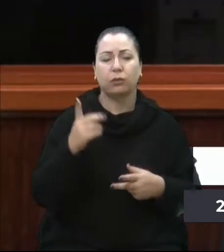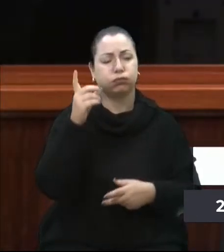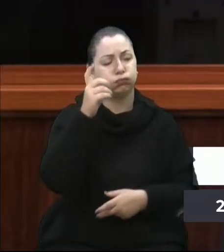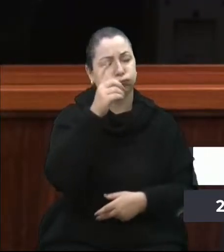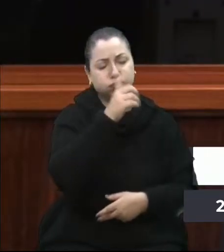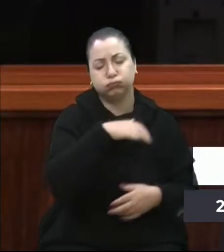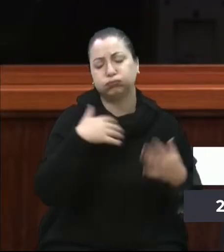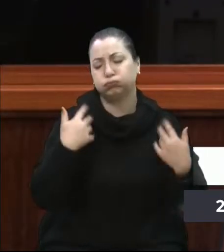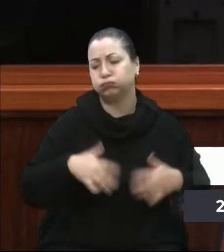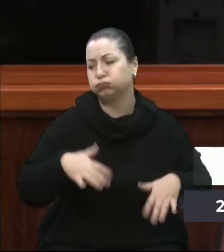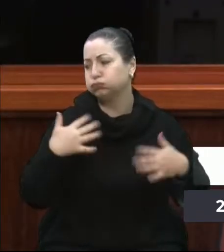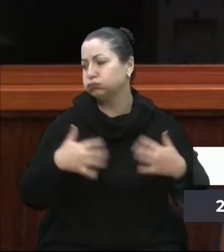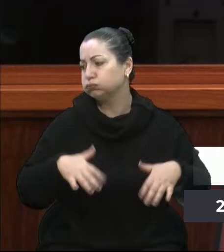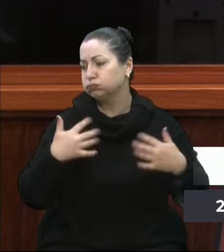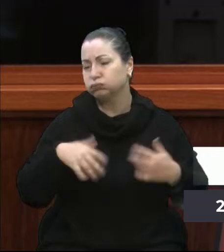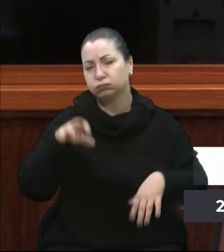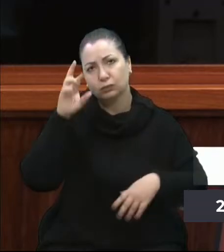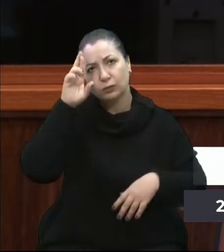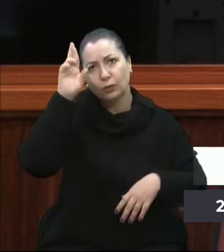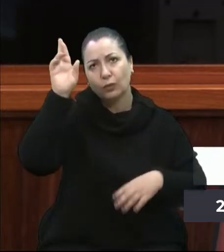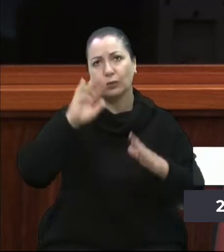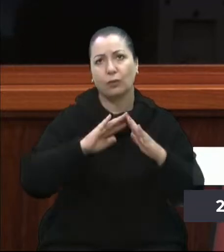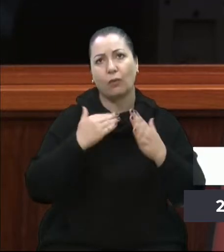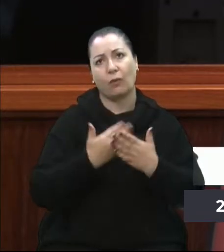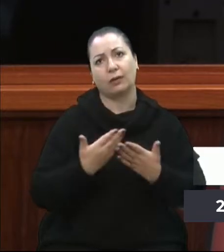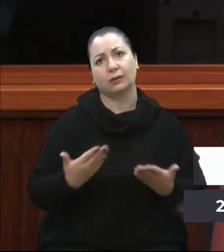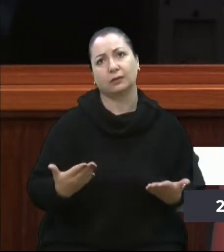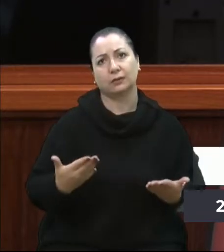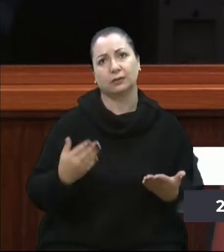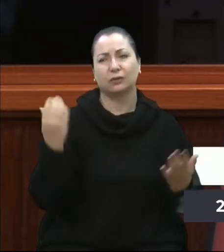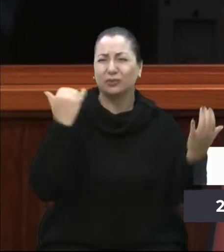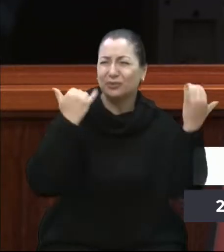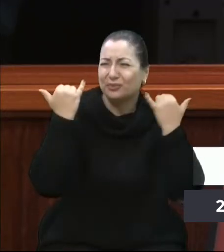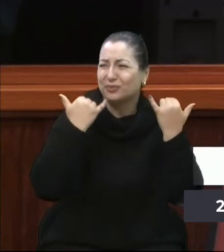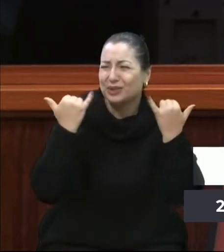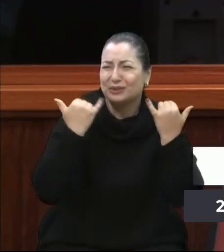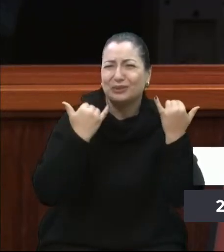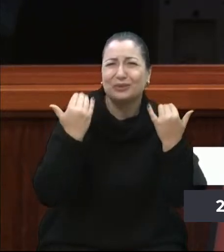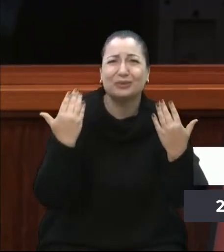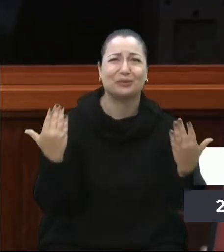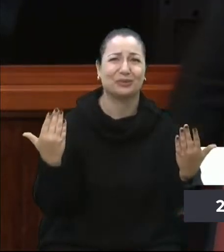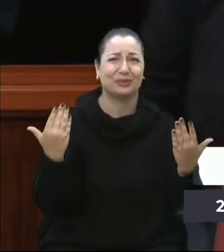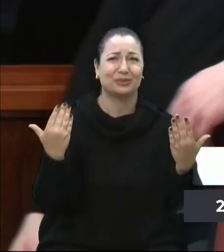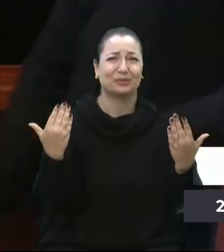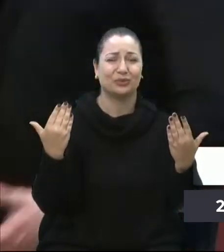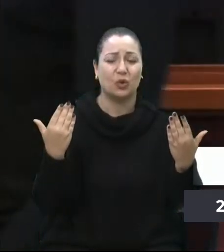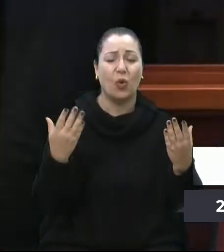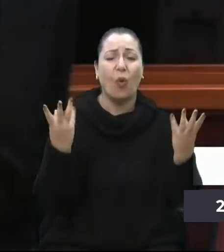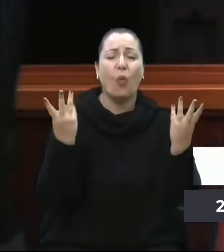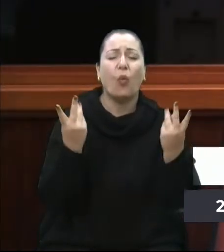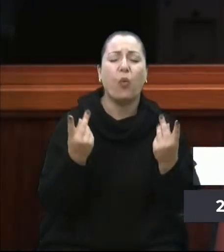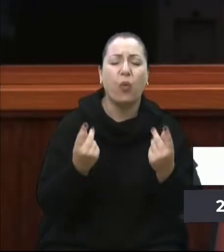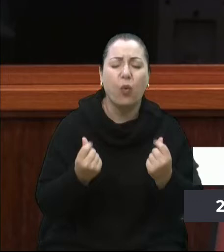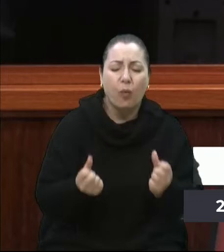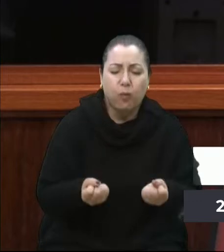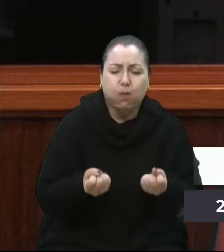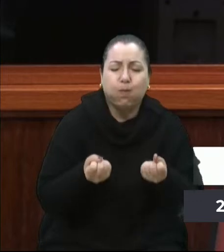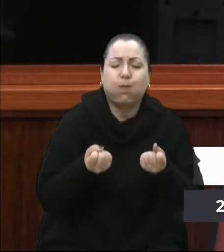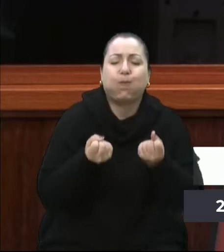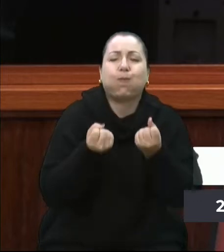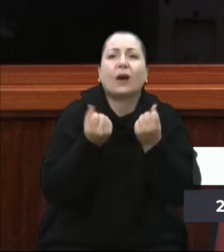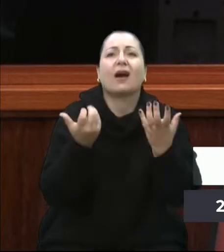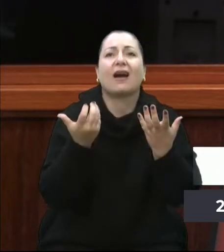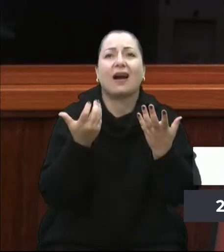difícil ser diretor de escola. A gente ouve a sobrecarga que eles